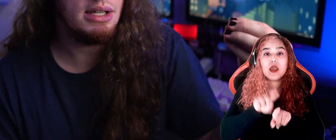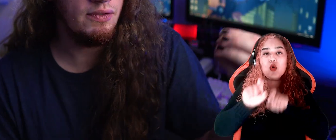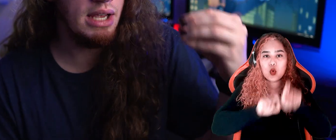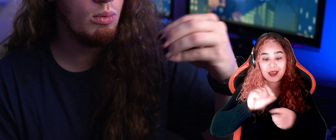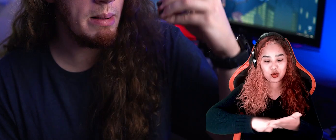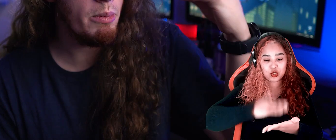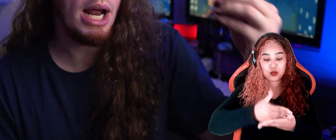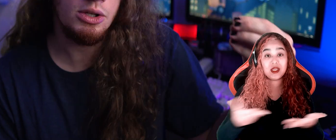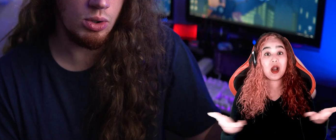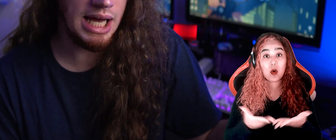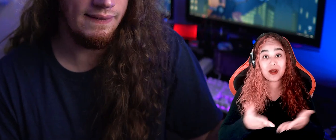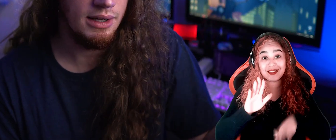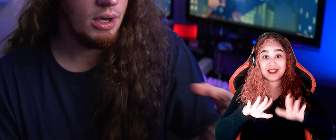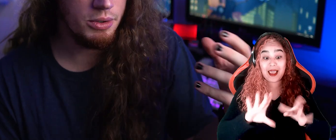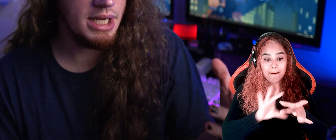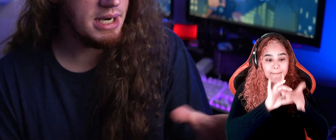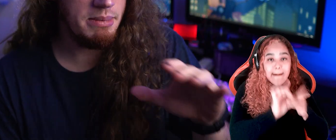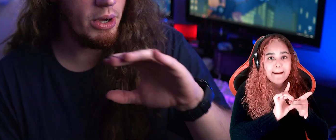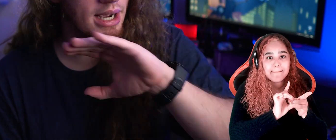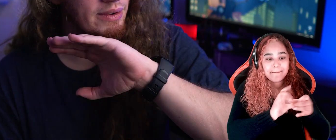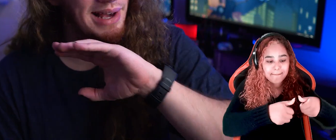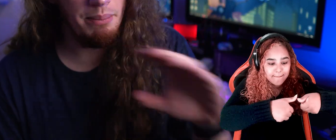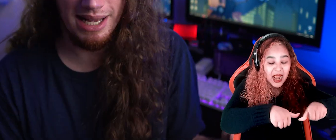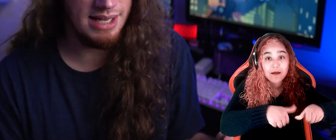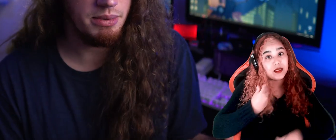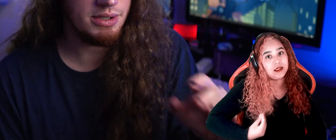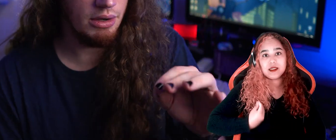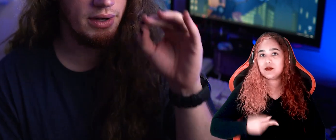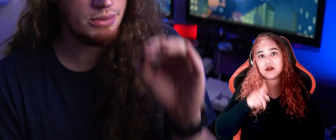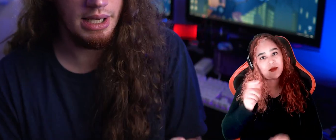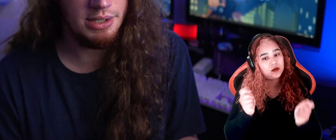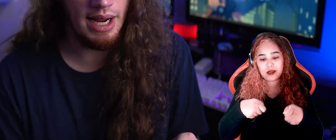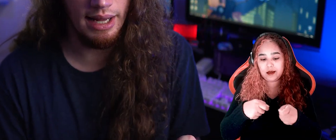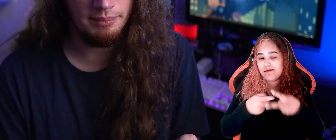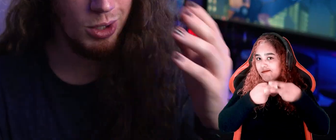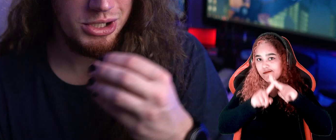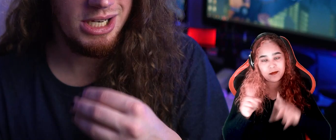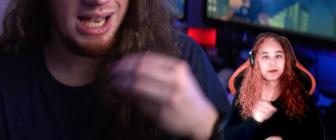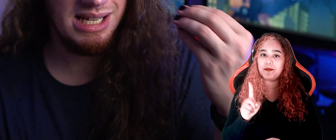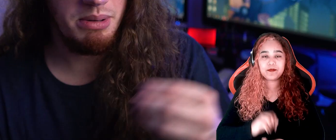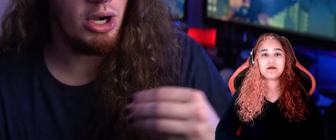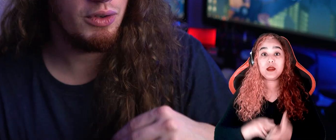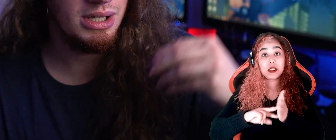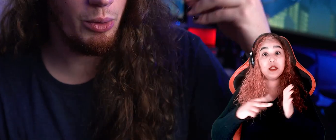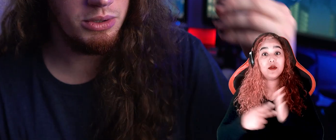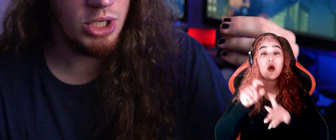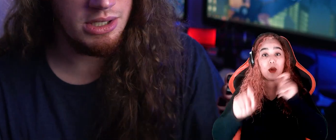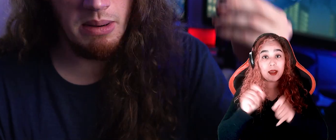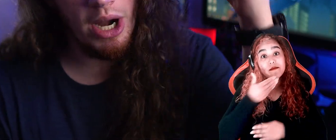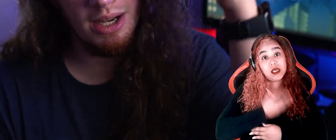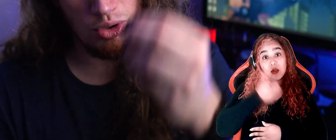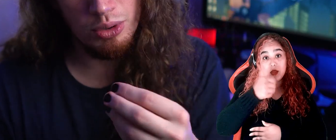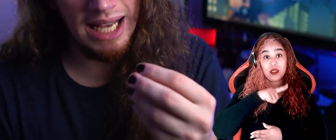muitos deles vêm com uma memória RAM soldada. Ou seja, a memória RAM vai ficar lá para sempre, você não vai conseguir retirar ela. Ou seja, é sempre melhor você ter